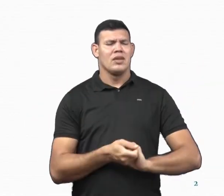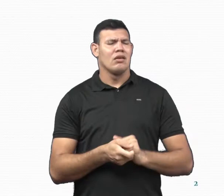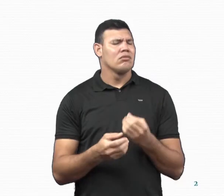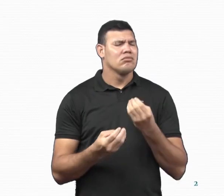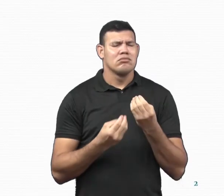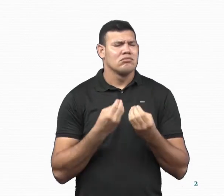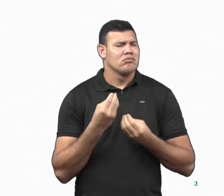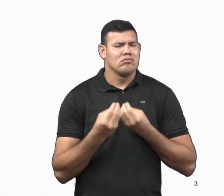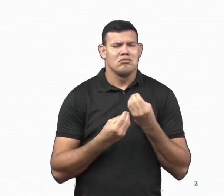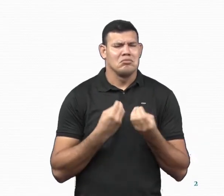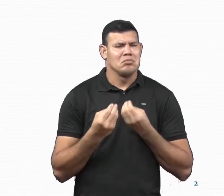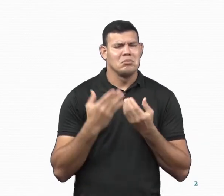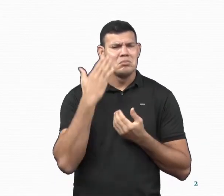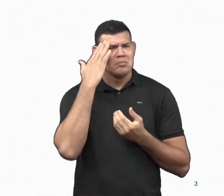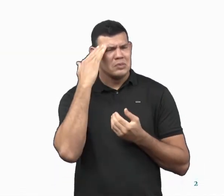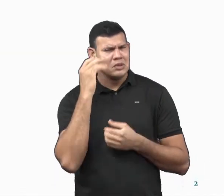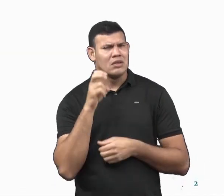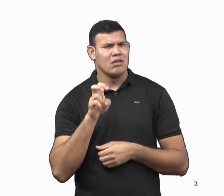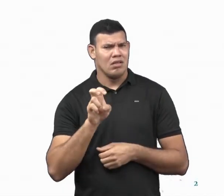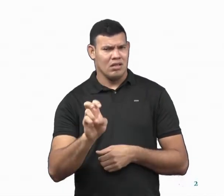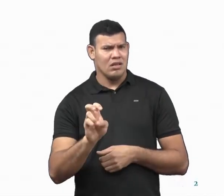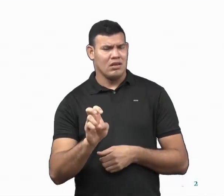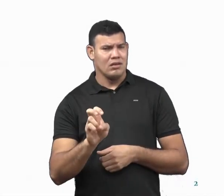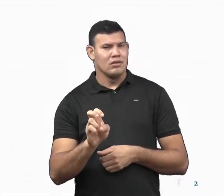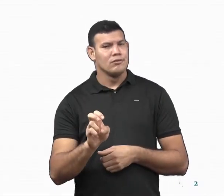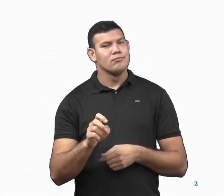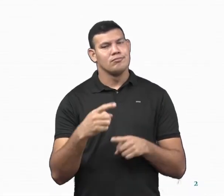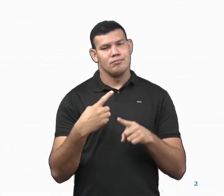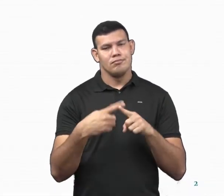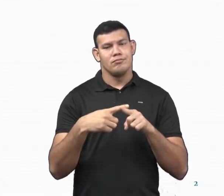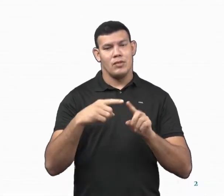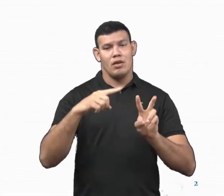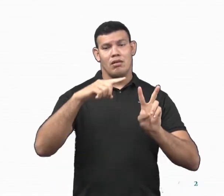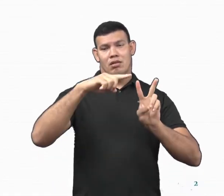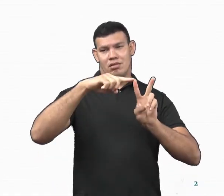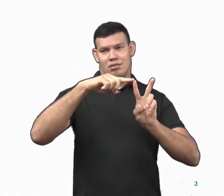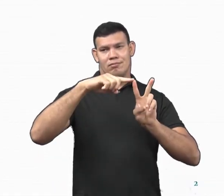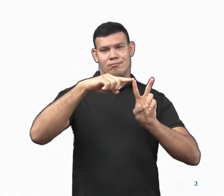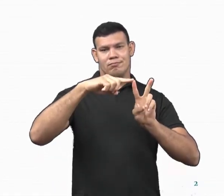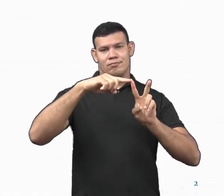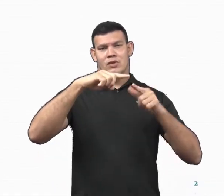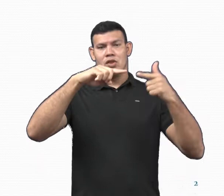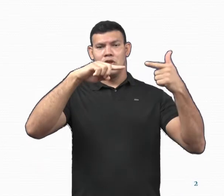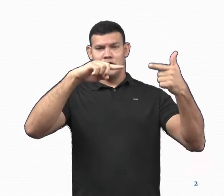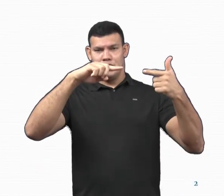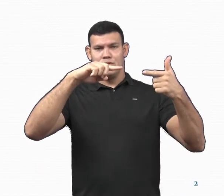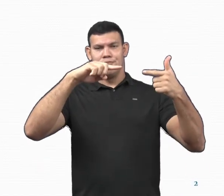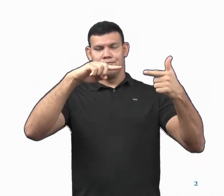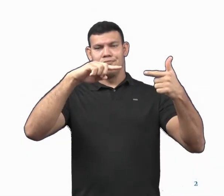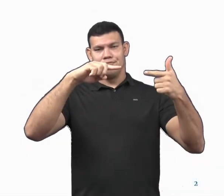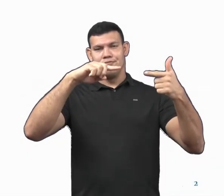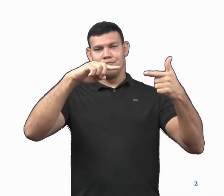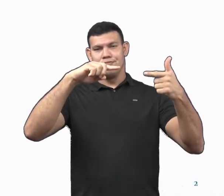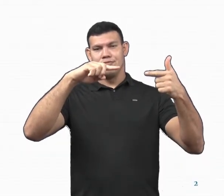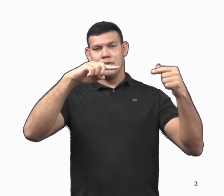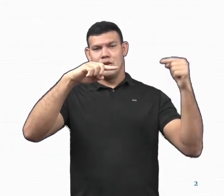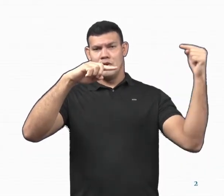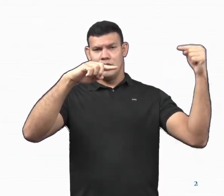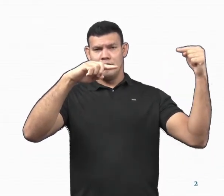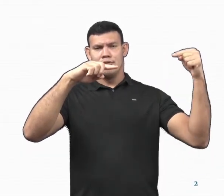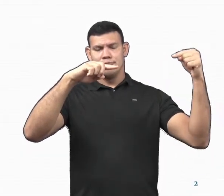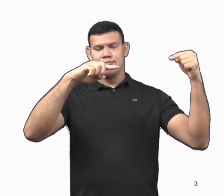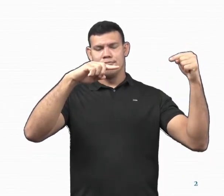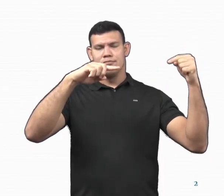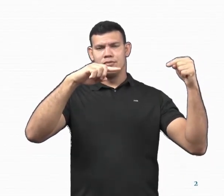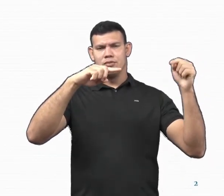5? Porque o 2 diz quantas vezes eu tenho que achar um número e ele tem que repetir por ele mesmo para dar o